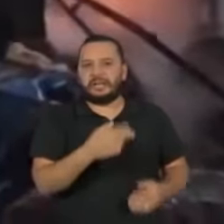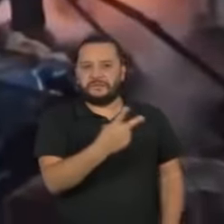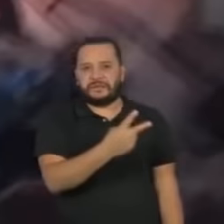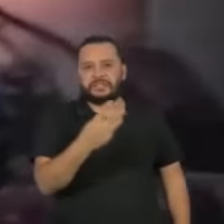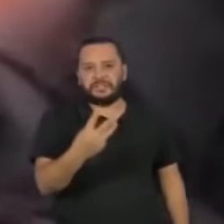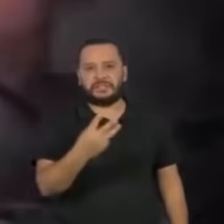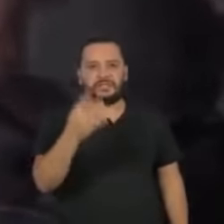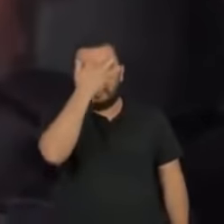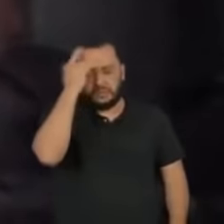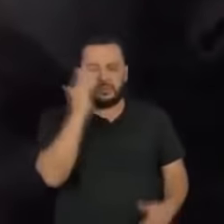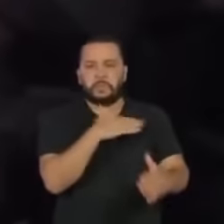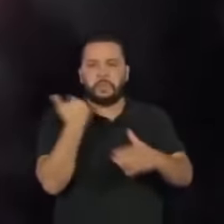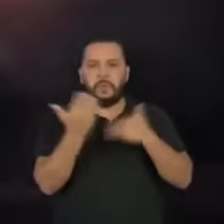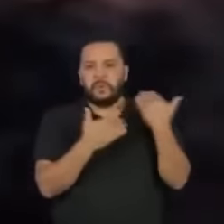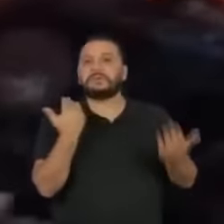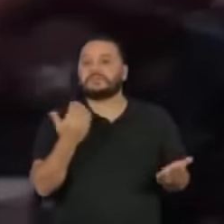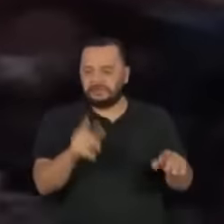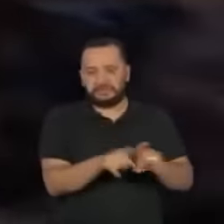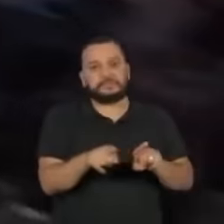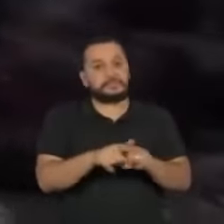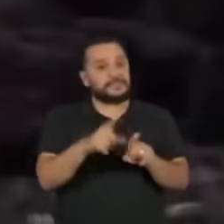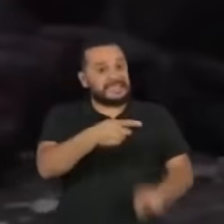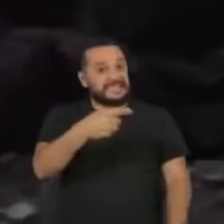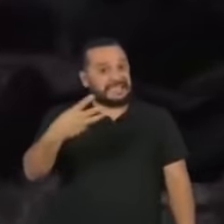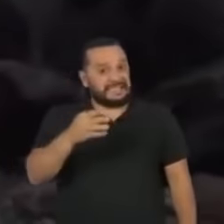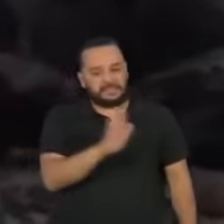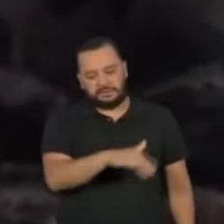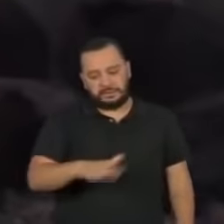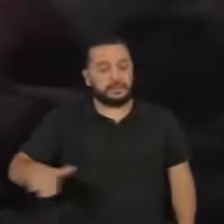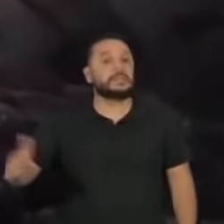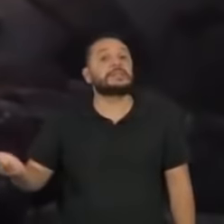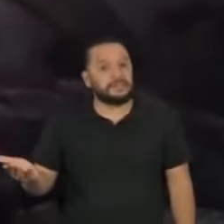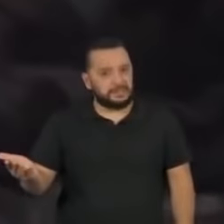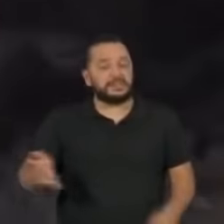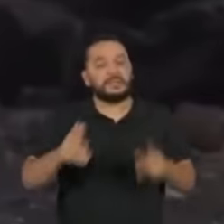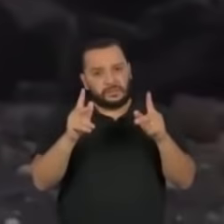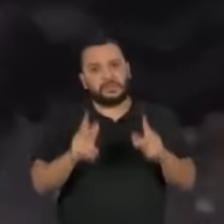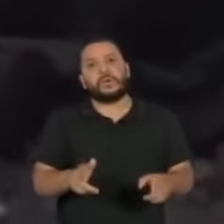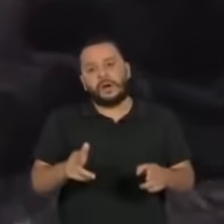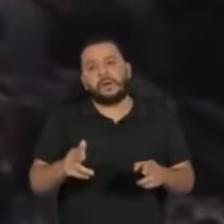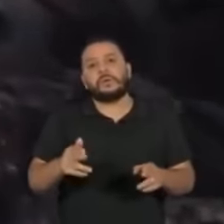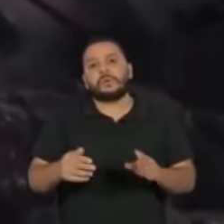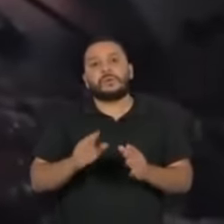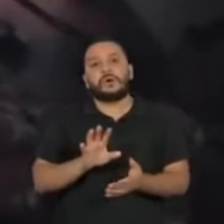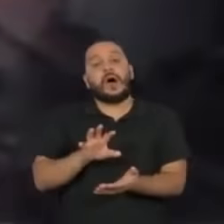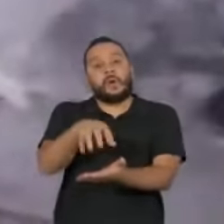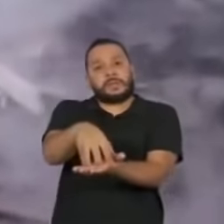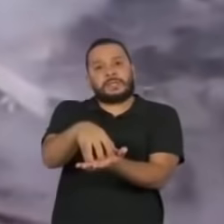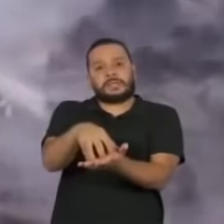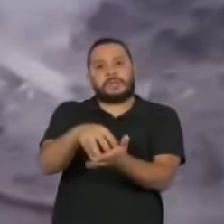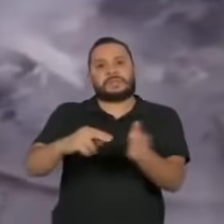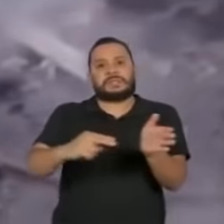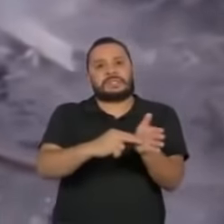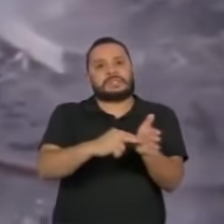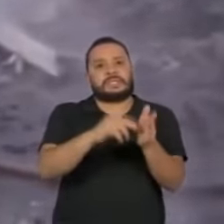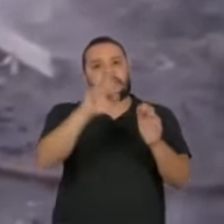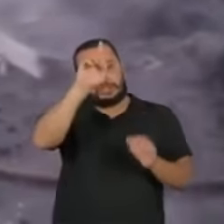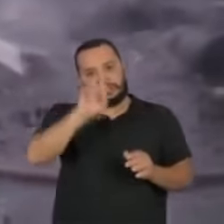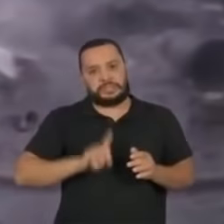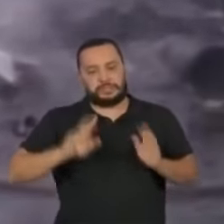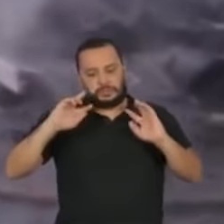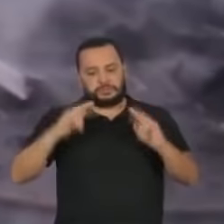23 civis mortos, incluindo 13 crianças, como revelou a Organização Síria dos Direitos Humanos. A